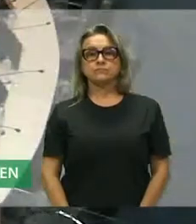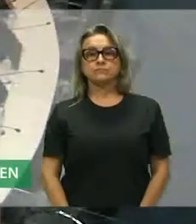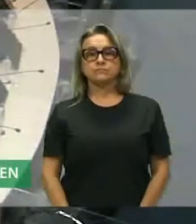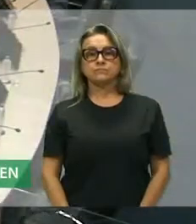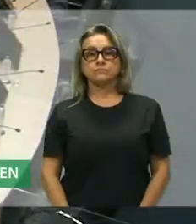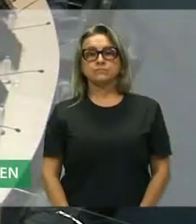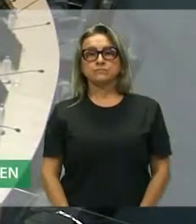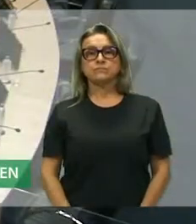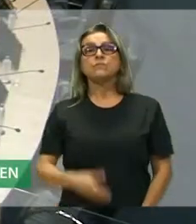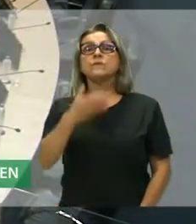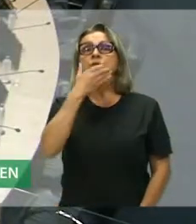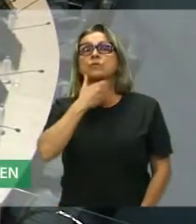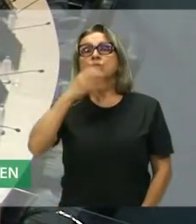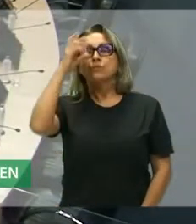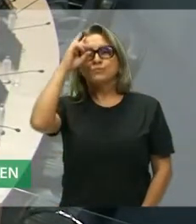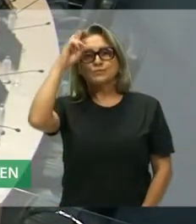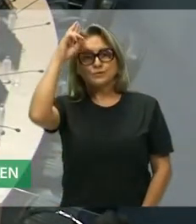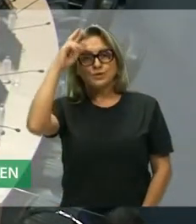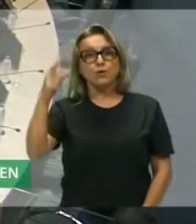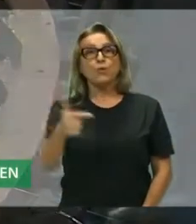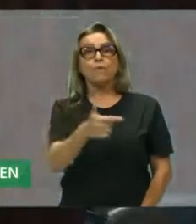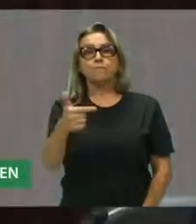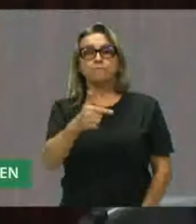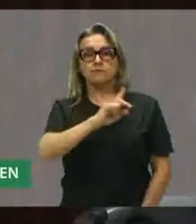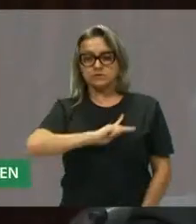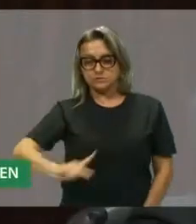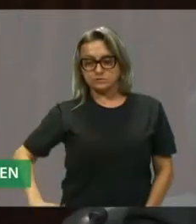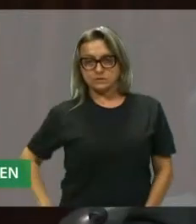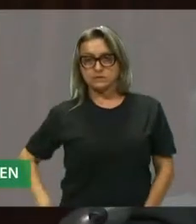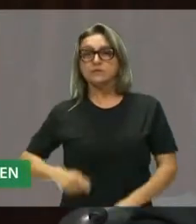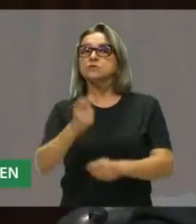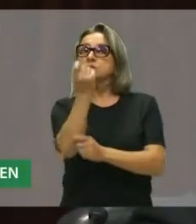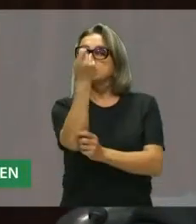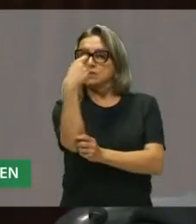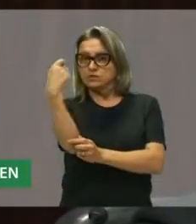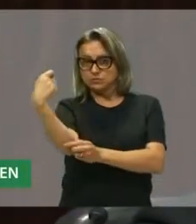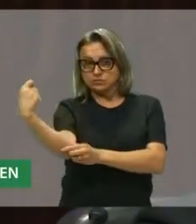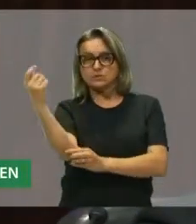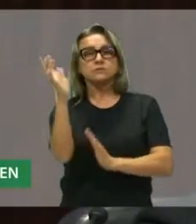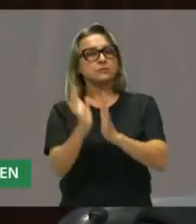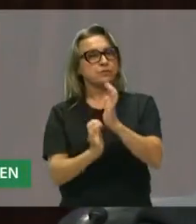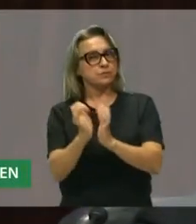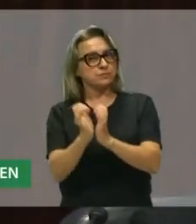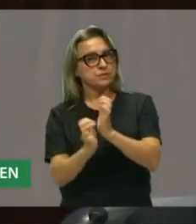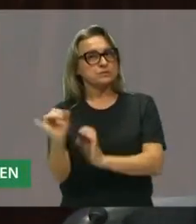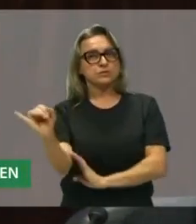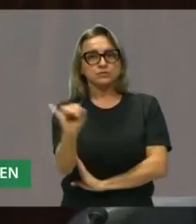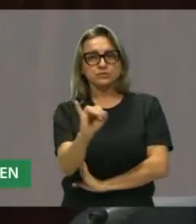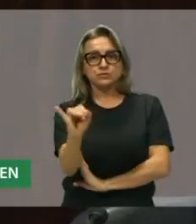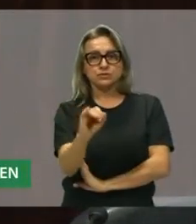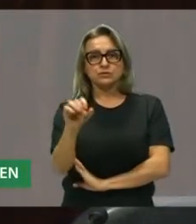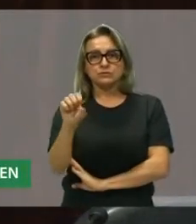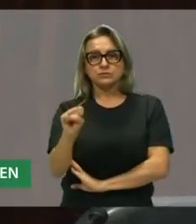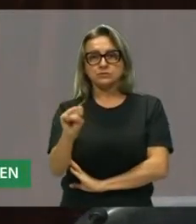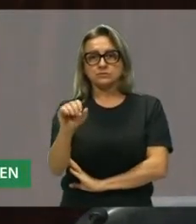Convidamos o senhor vice-presidente da Associação Empresarial de Itajaí, Saul Silva.